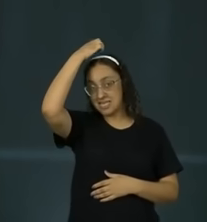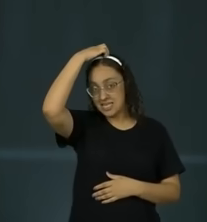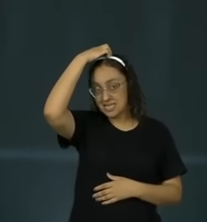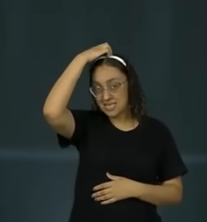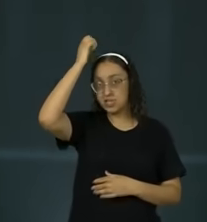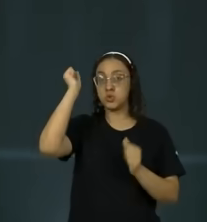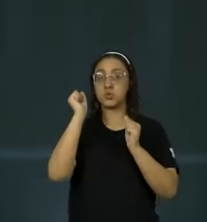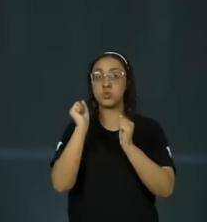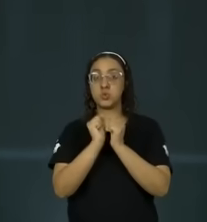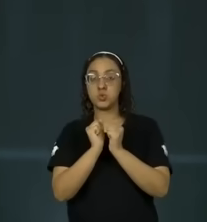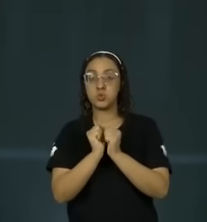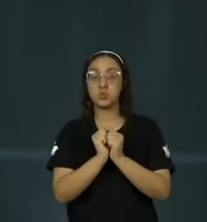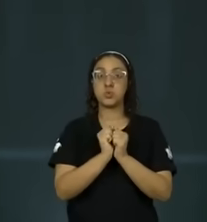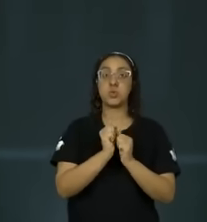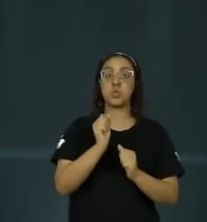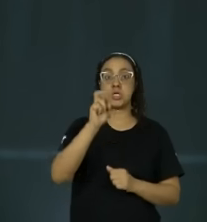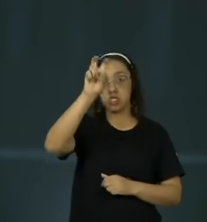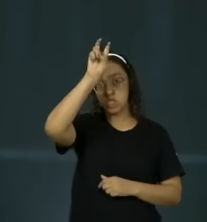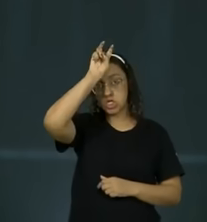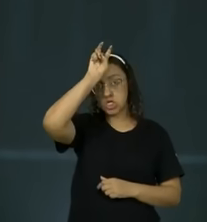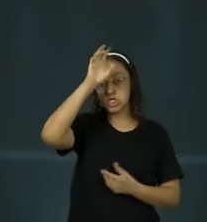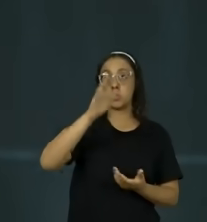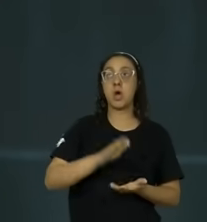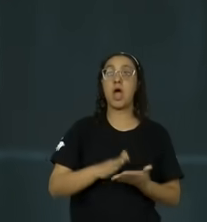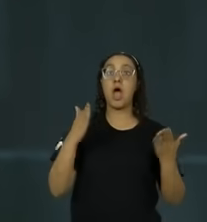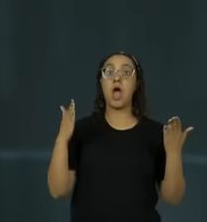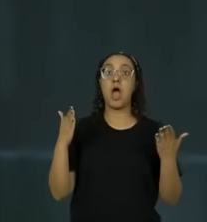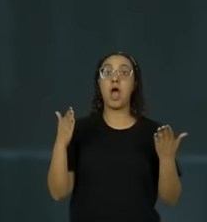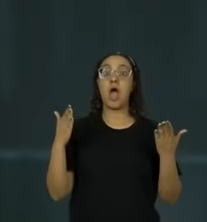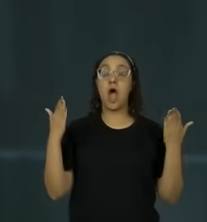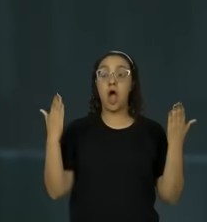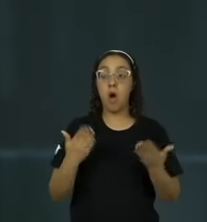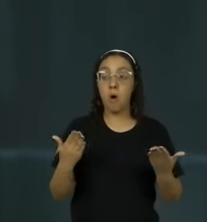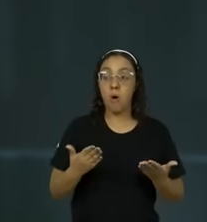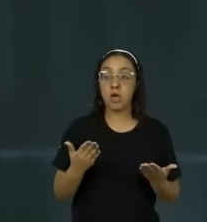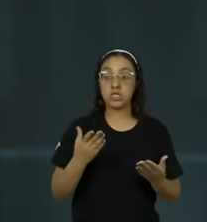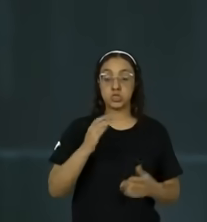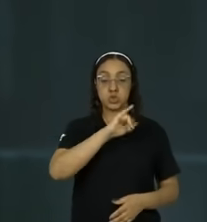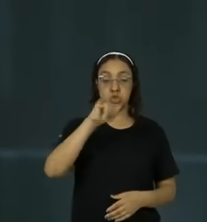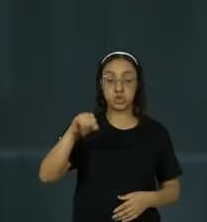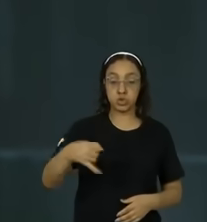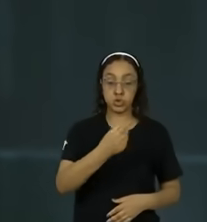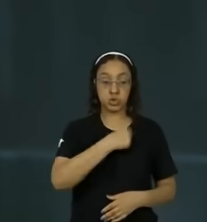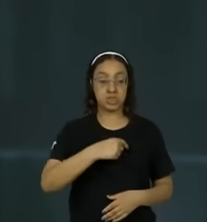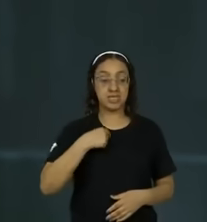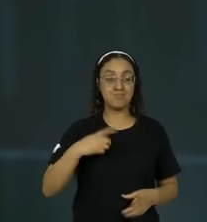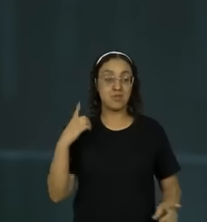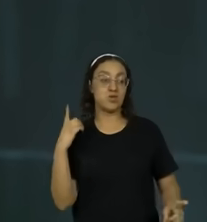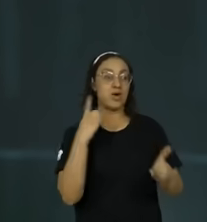é um hebreu que foi muito cedo criado no Egito, e agora ele tem um reencontro que mexe com